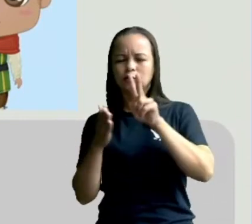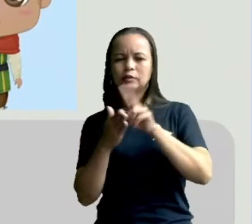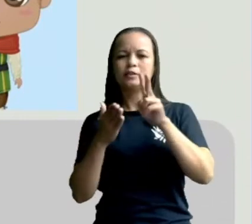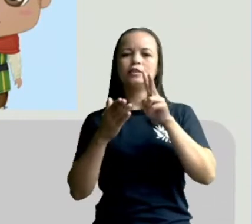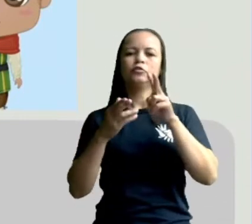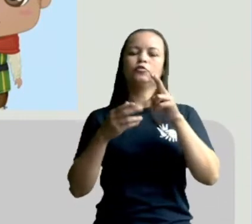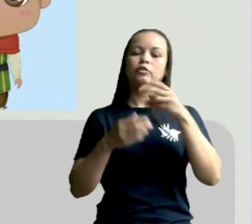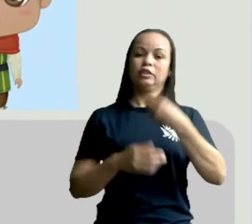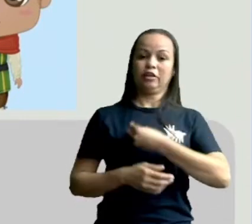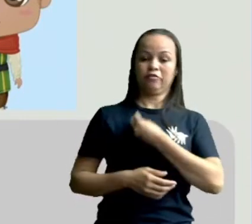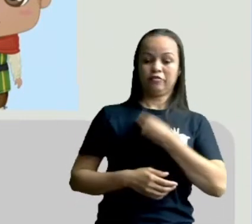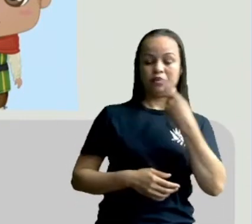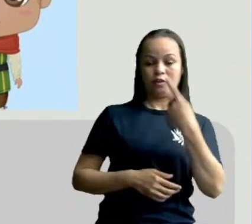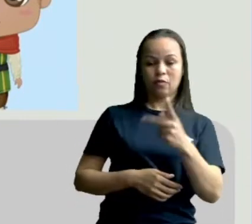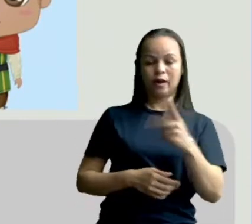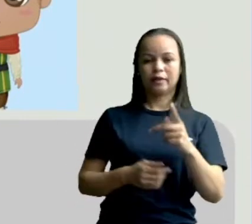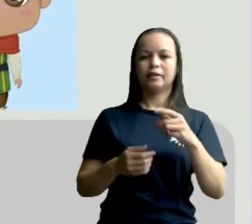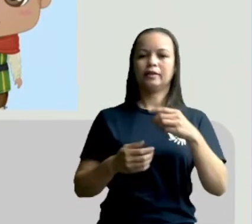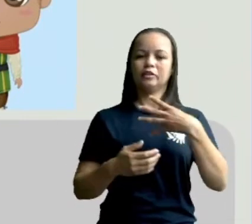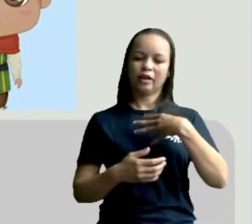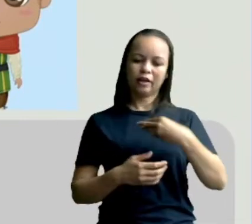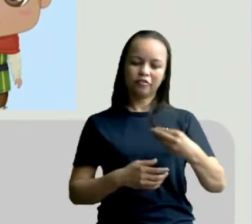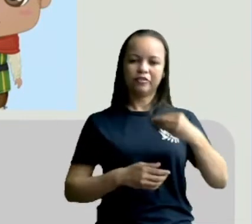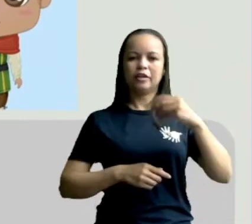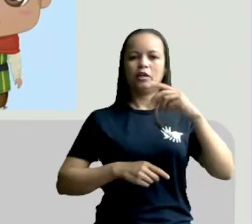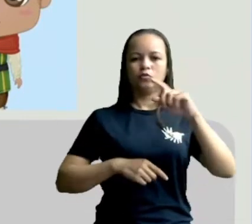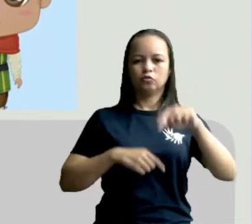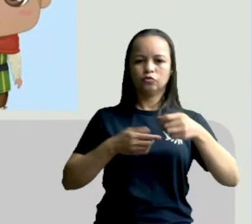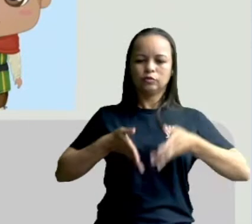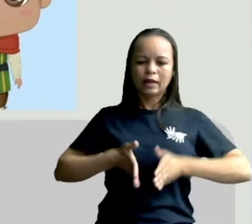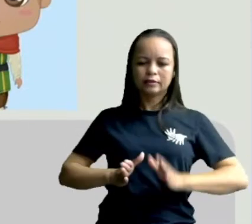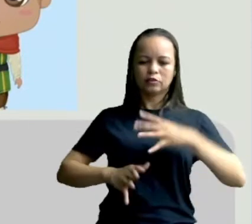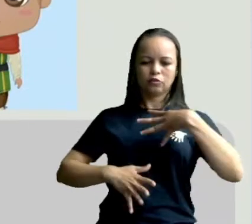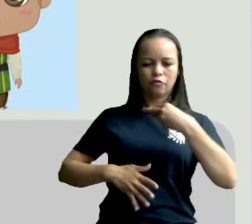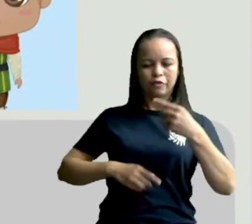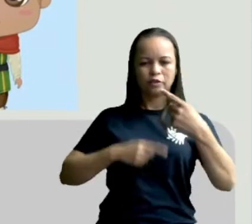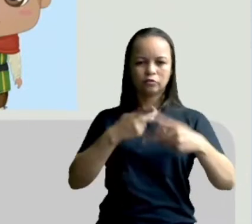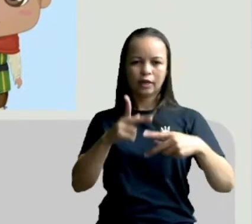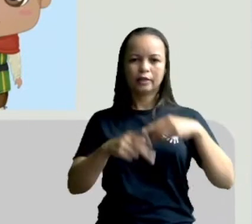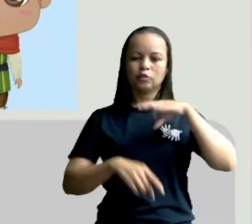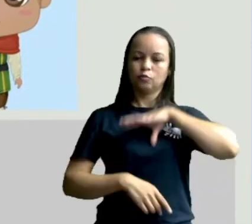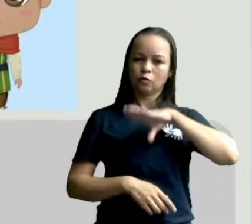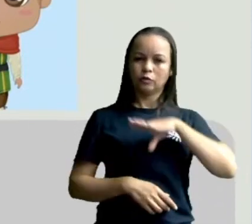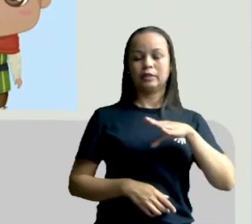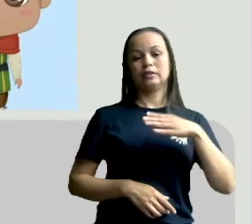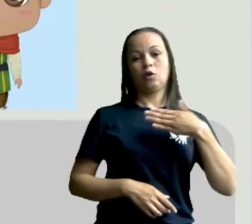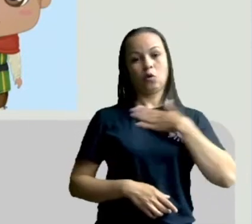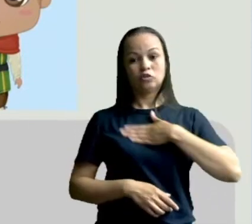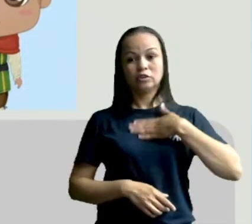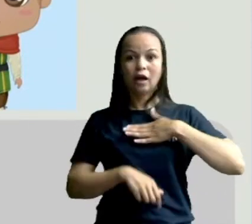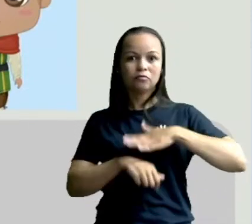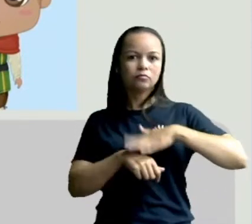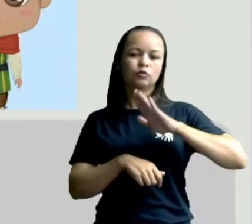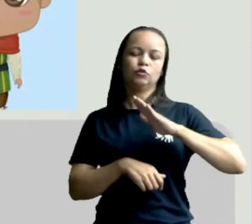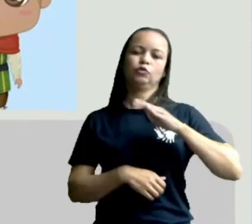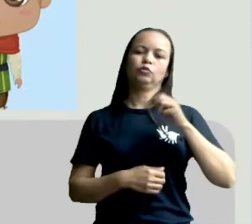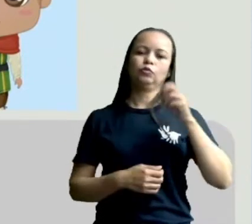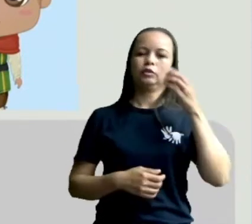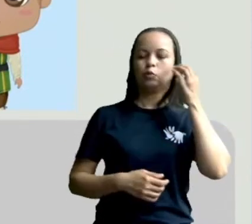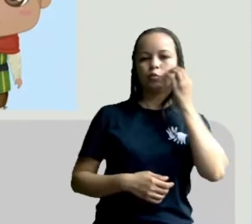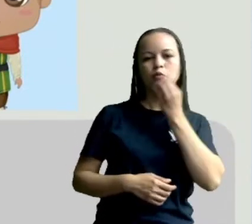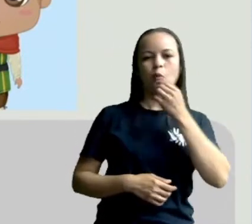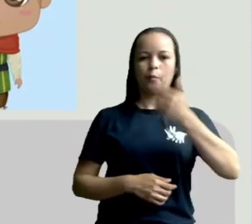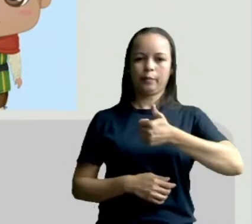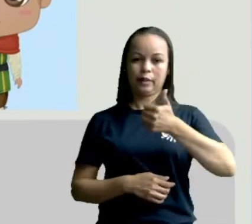portugueses que já tinham vindo morar aqui, que já eram filhos dos primeiros portugueses, eles também gostavam muito de Dom Pedro. Então chegou uma